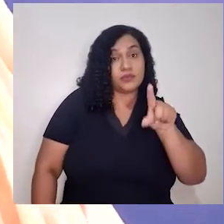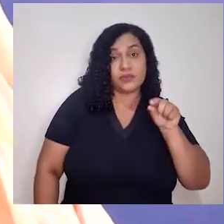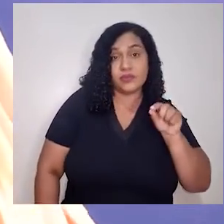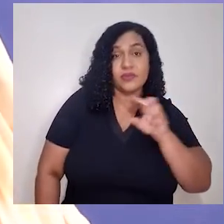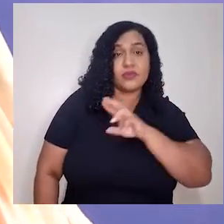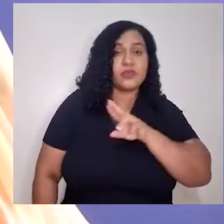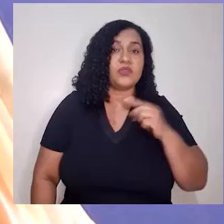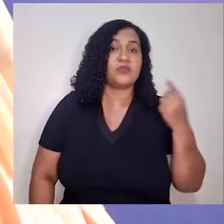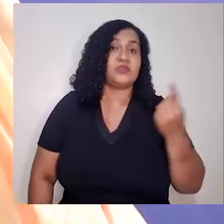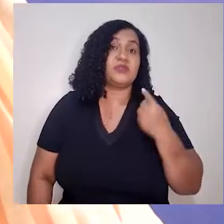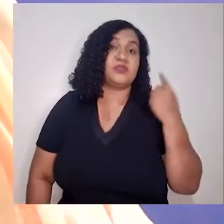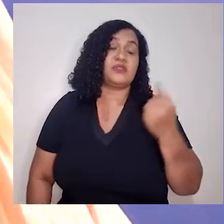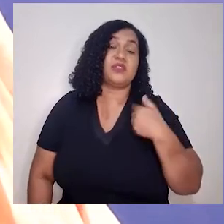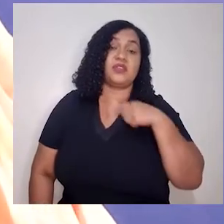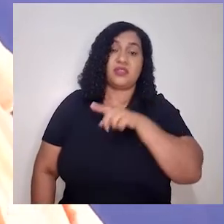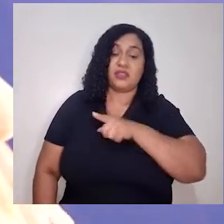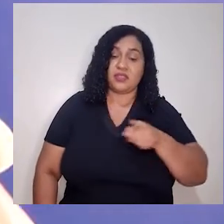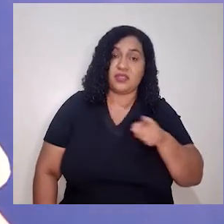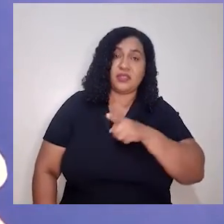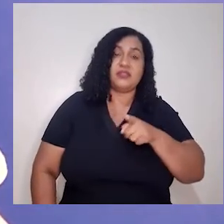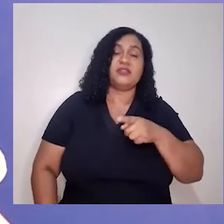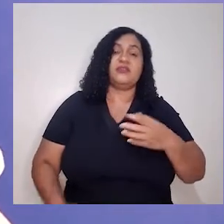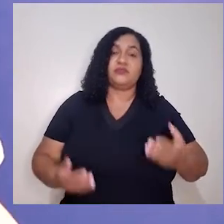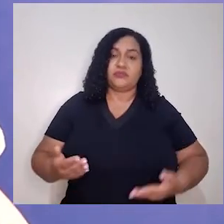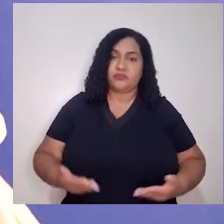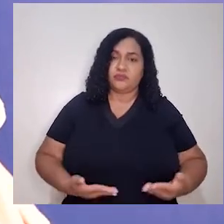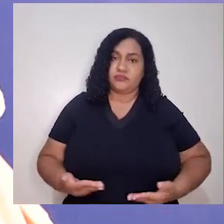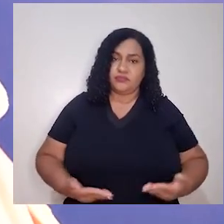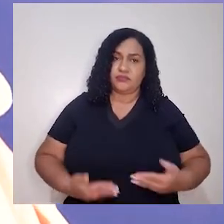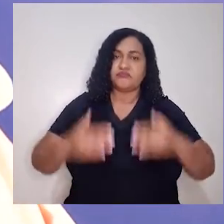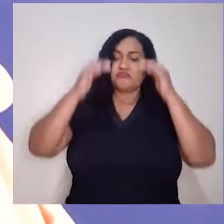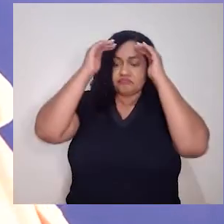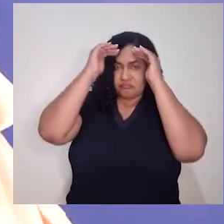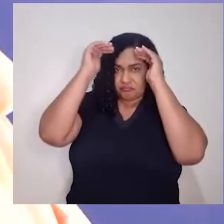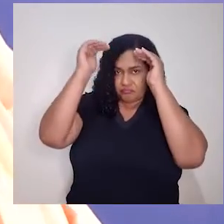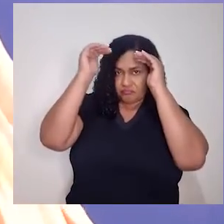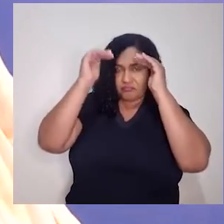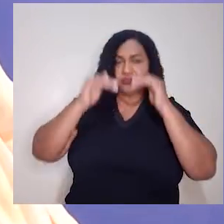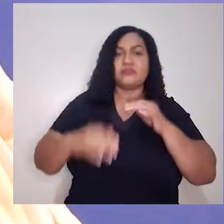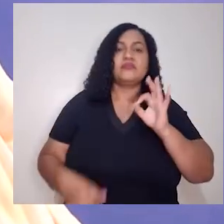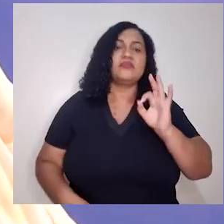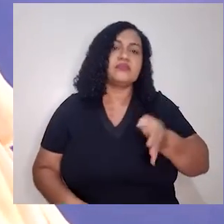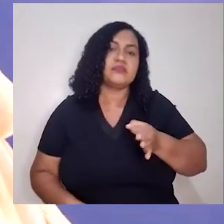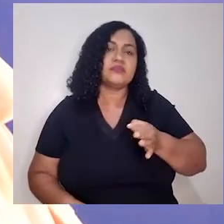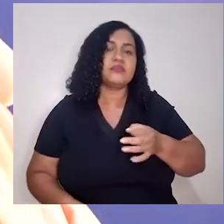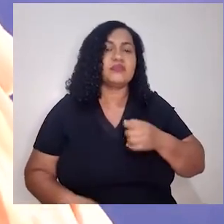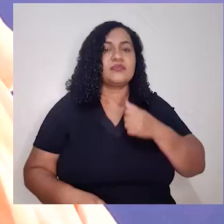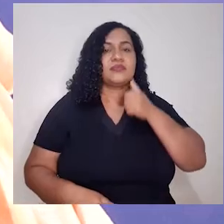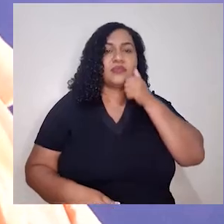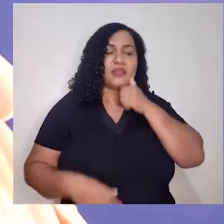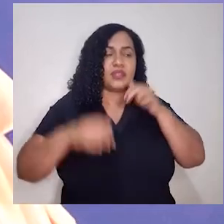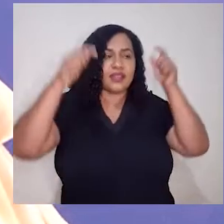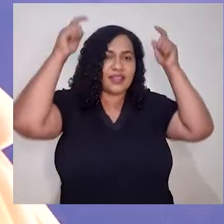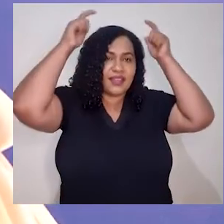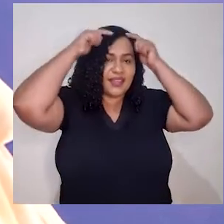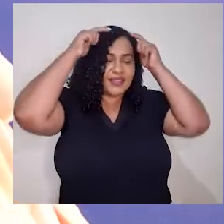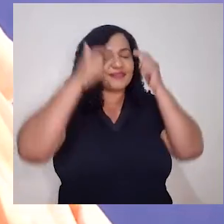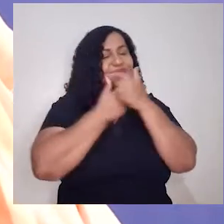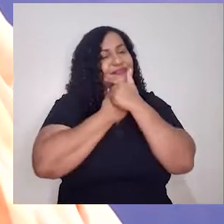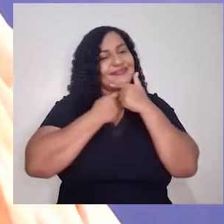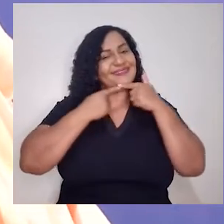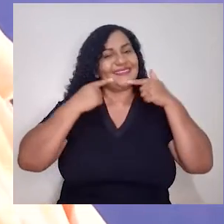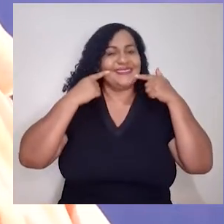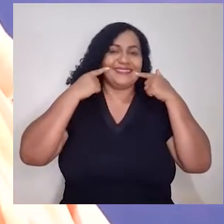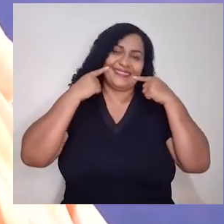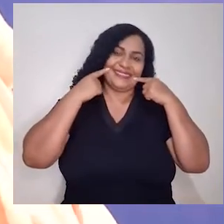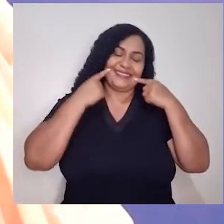deles sozinha e eles são súditos, certo? A rainha deu um lindo sorriso